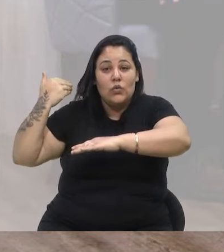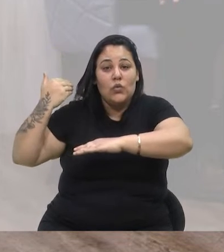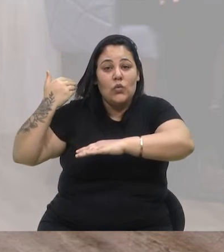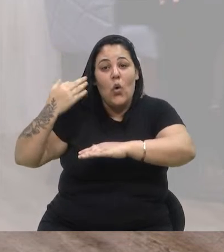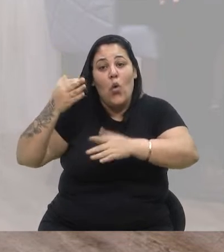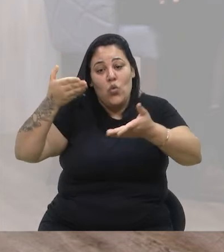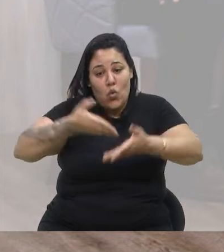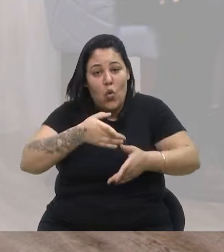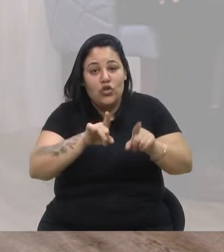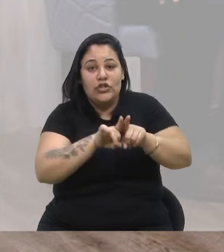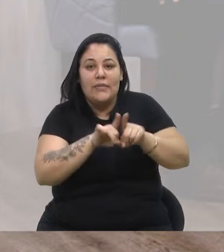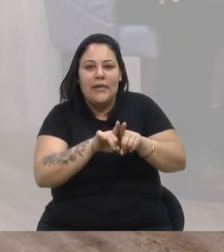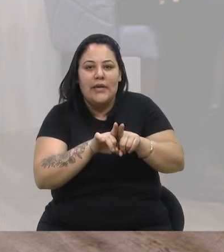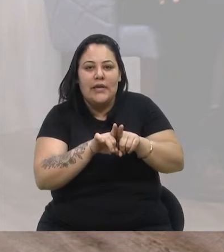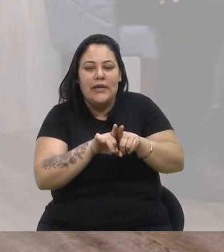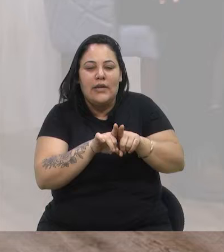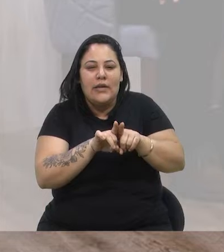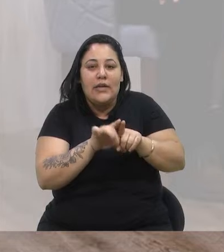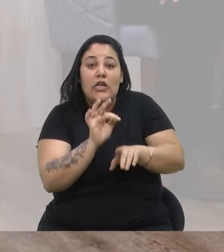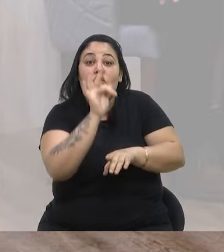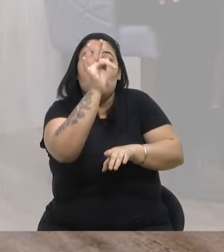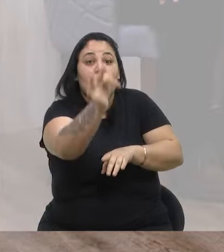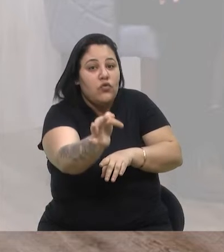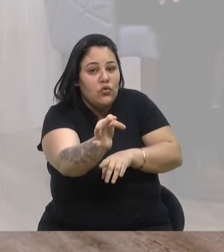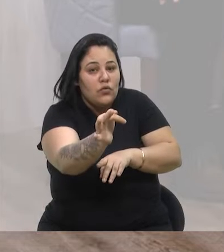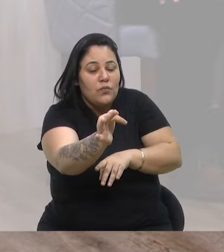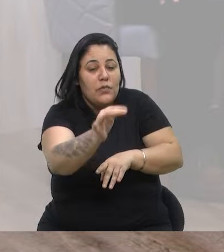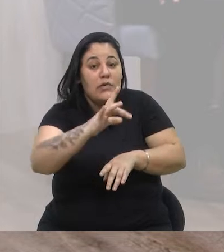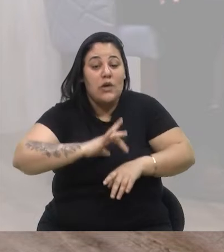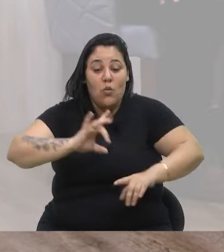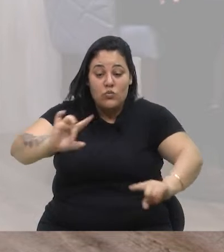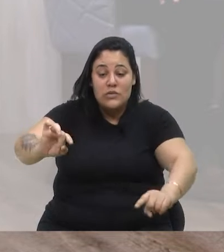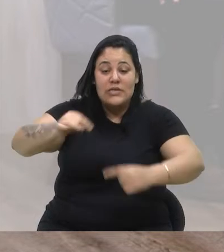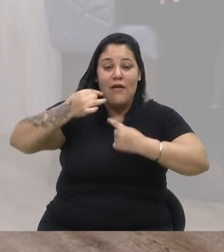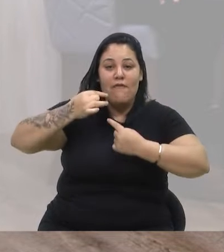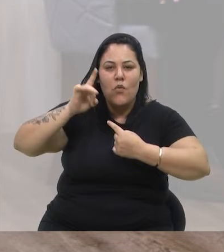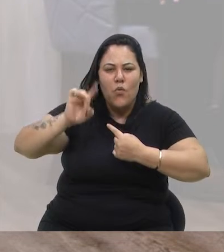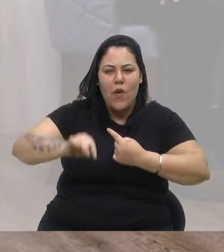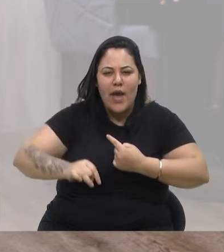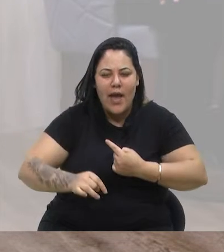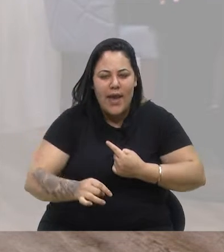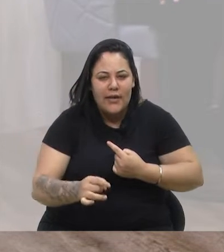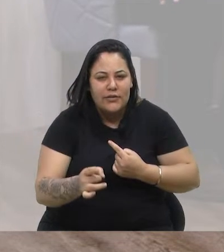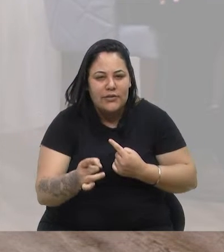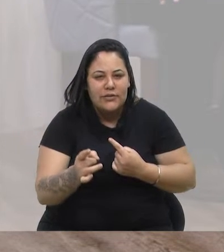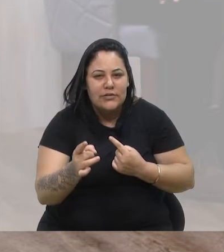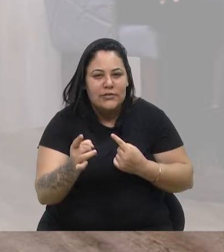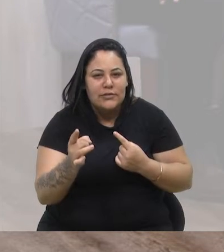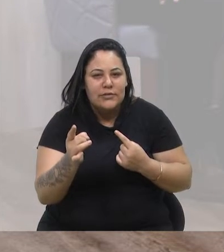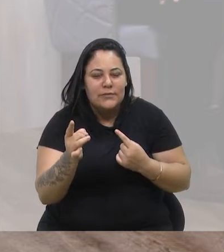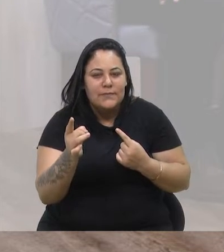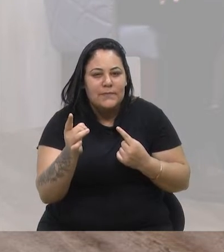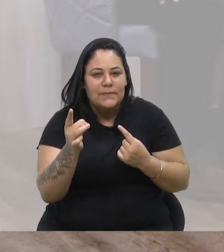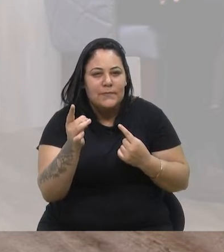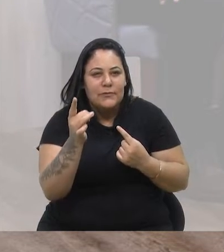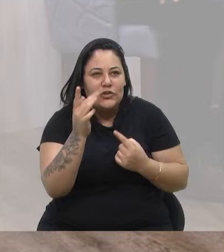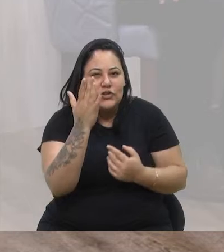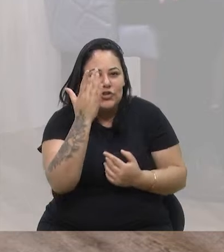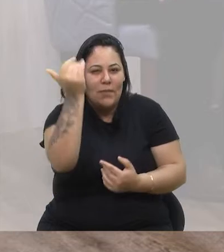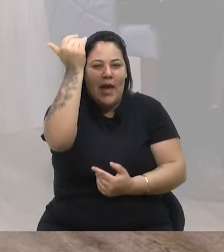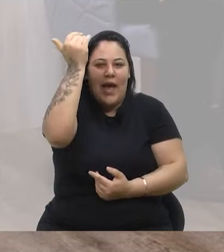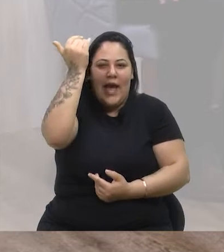no presente, e alertando para essas questões do futuro, né? Então, o desafio é despertar nas crianças